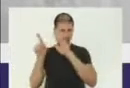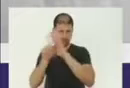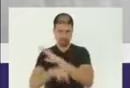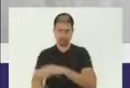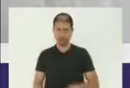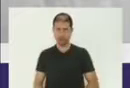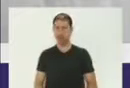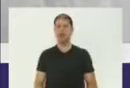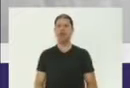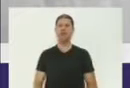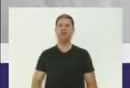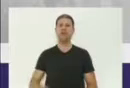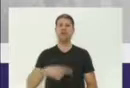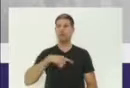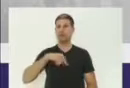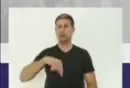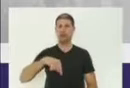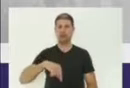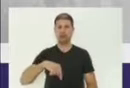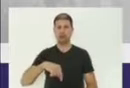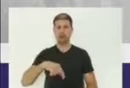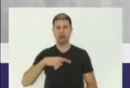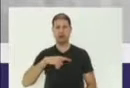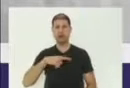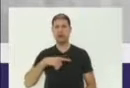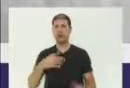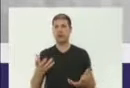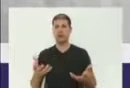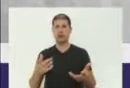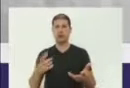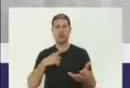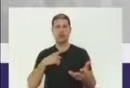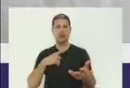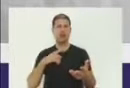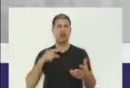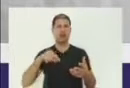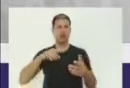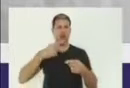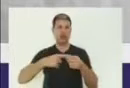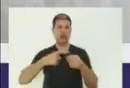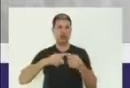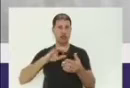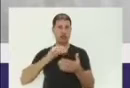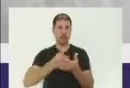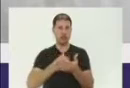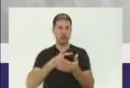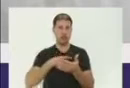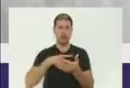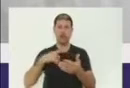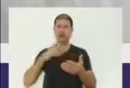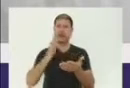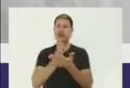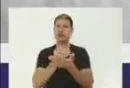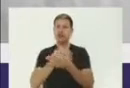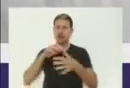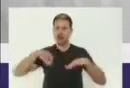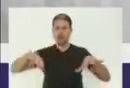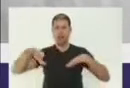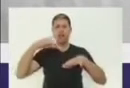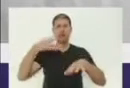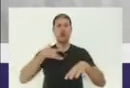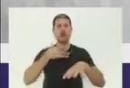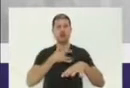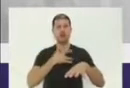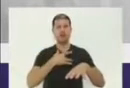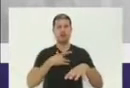nós estamos com as listas de setores que o município de Botucatu está dividido para fins de saúde? Então, nós dividimos os